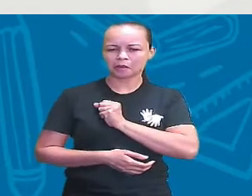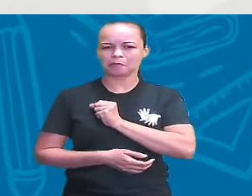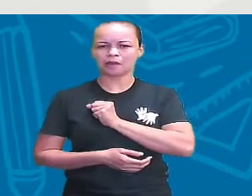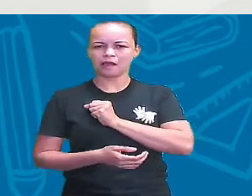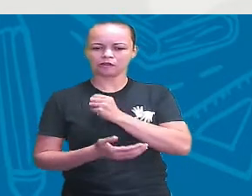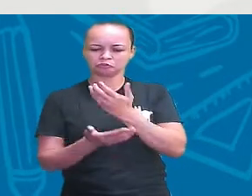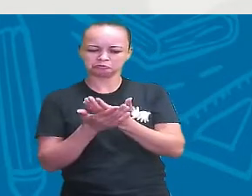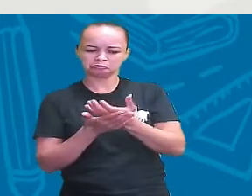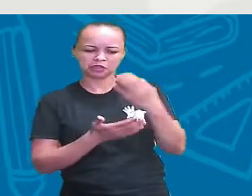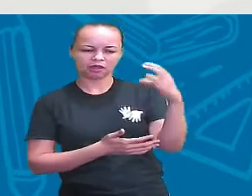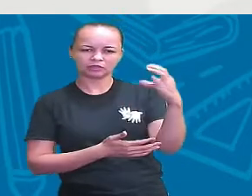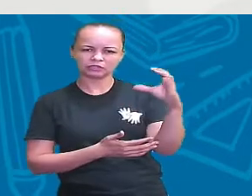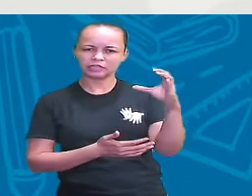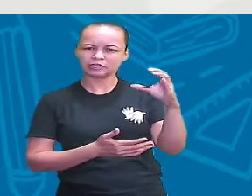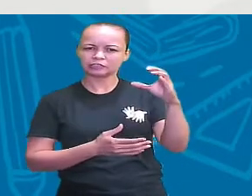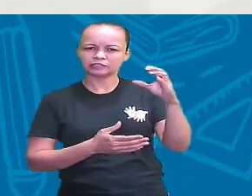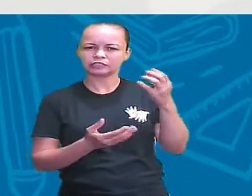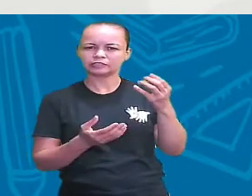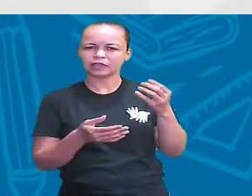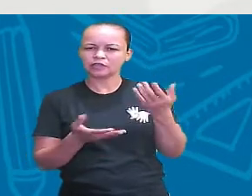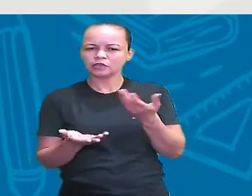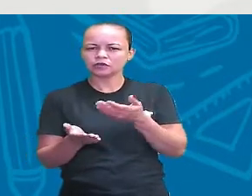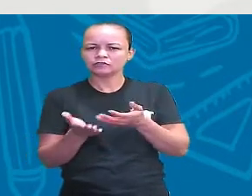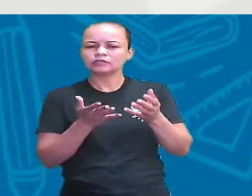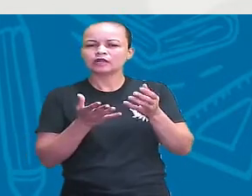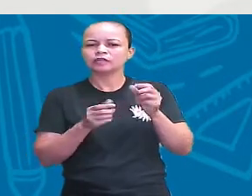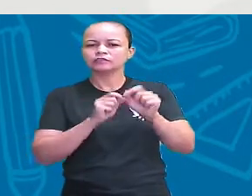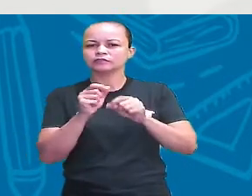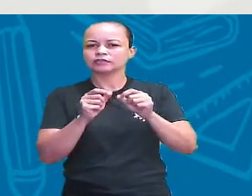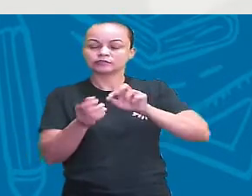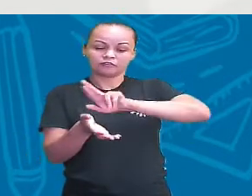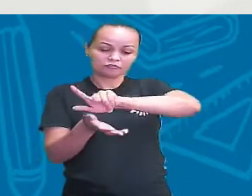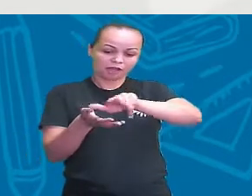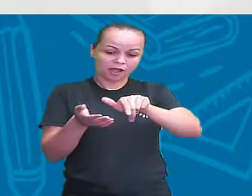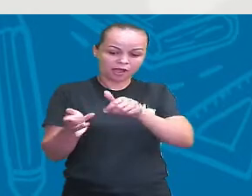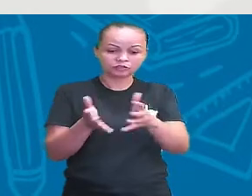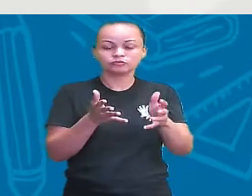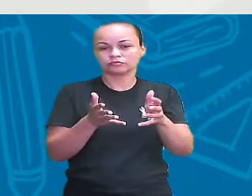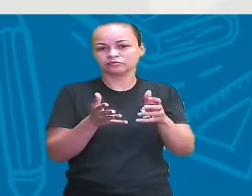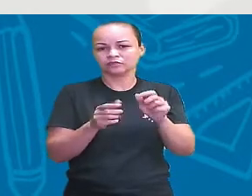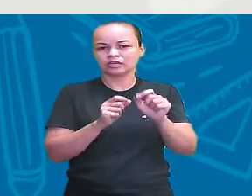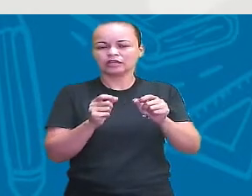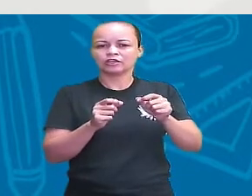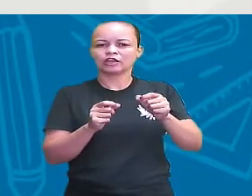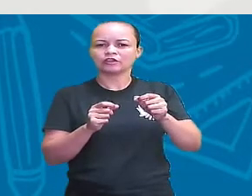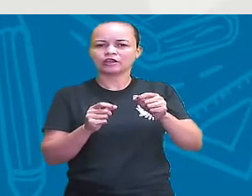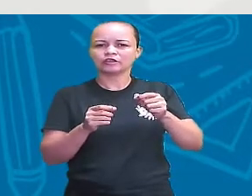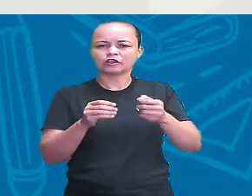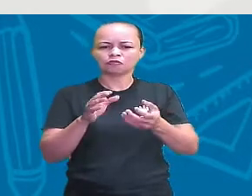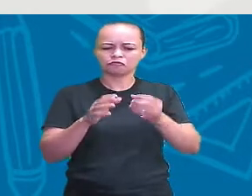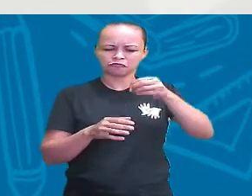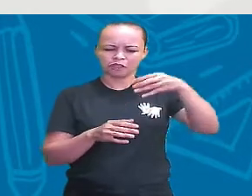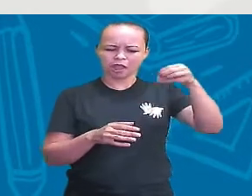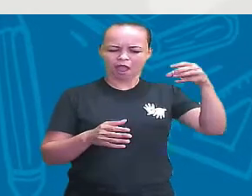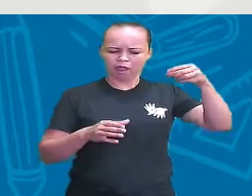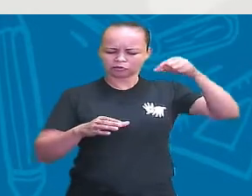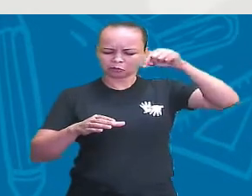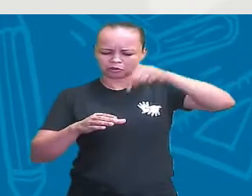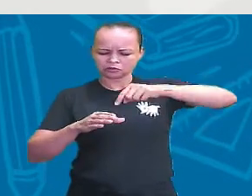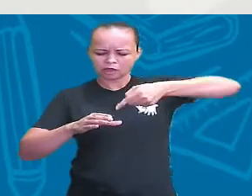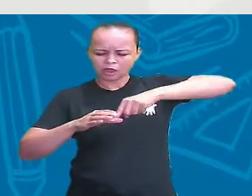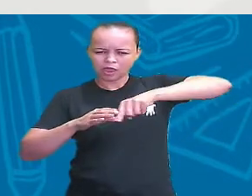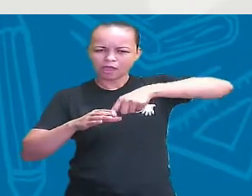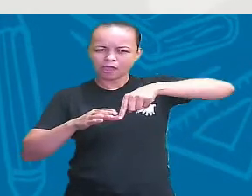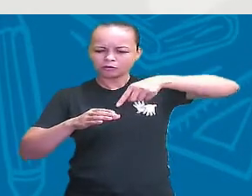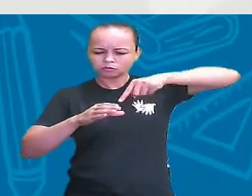de afinidade com a ciência, já ouviu falar, que é Júlio Verne. Tem vários livros dele. E tem um livro dele que é Viagem ao Centro da Terra. Tem até filmes que